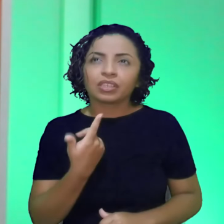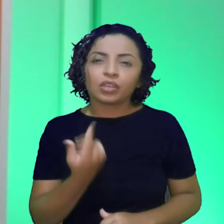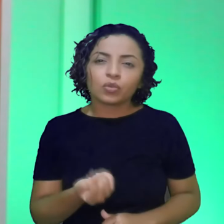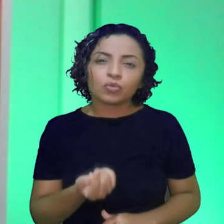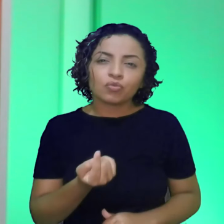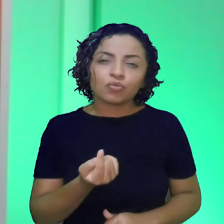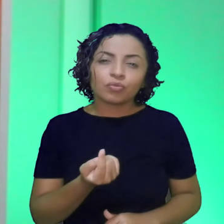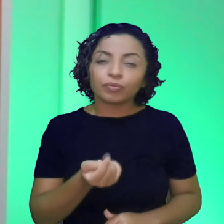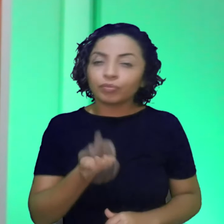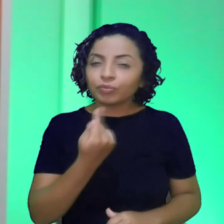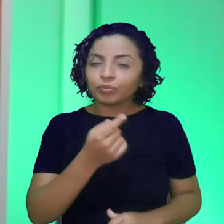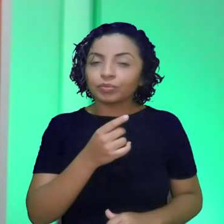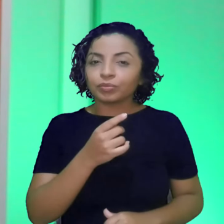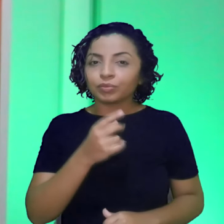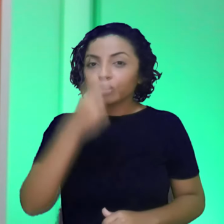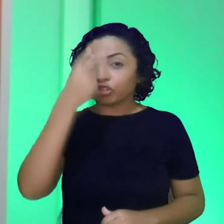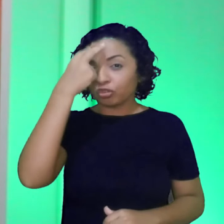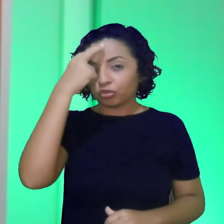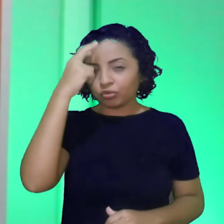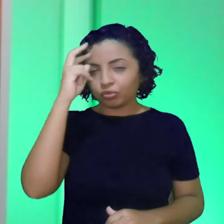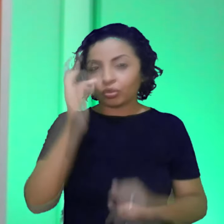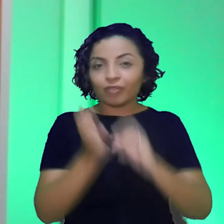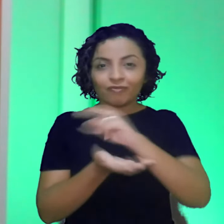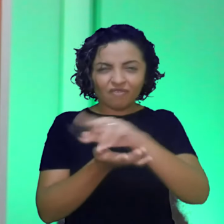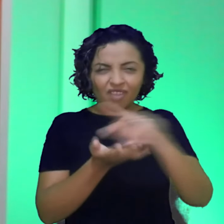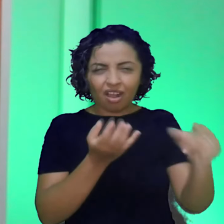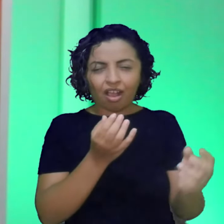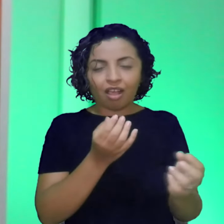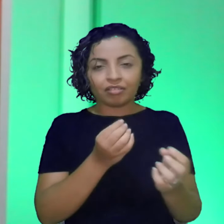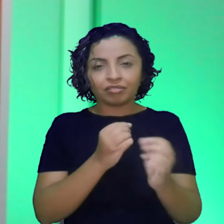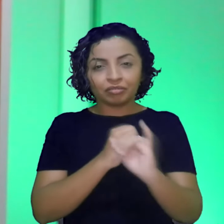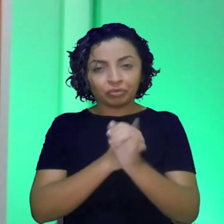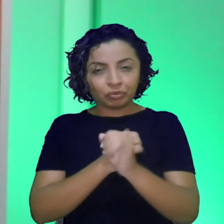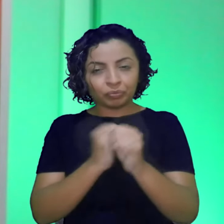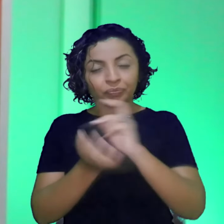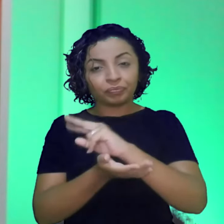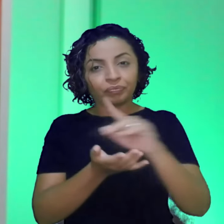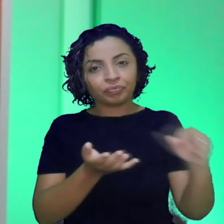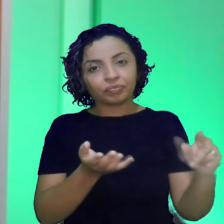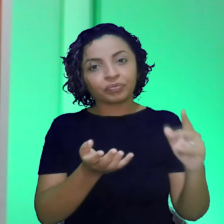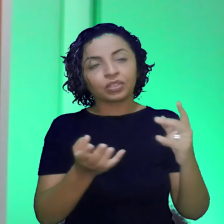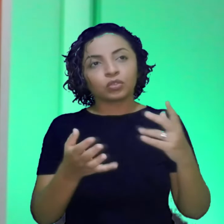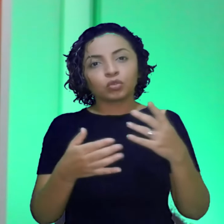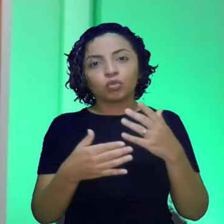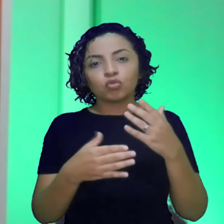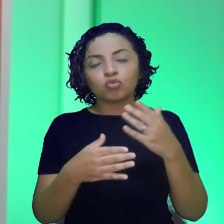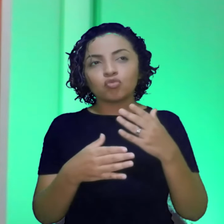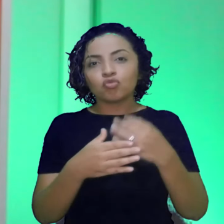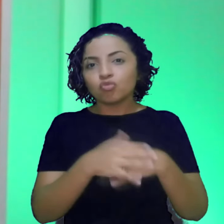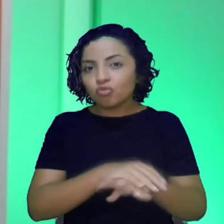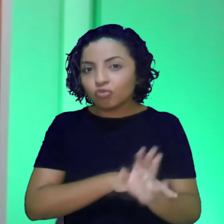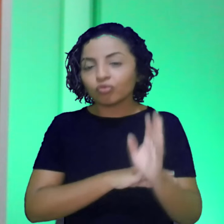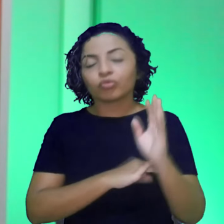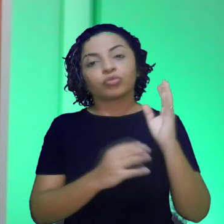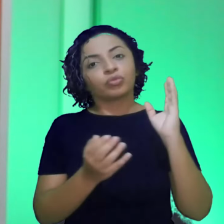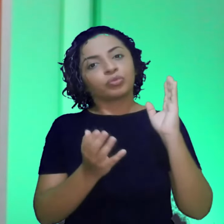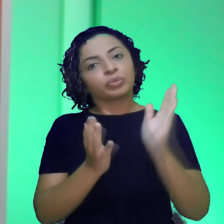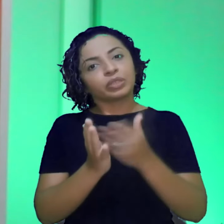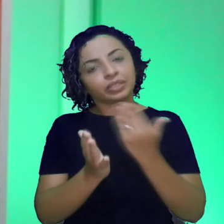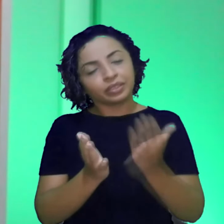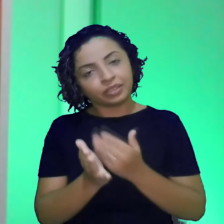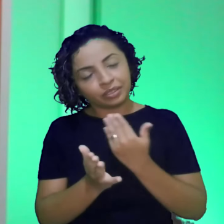um romance, são vários contos, uma espécie de narrativa de costumes aqui nesse livro.